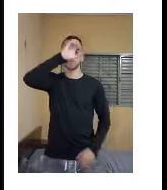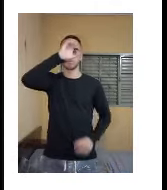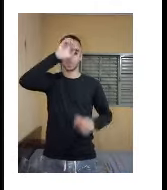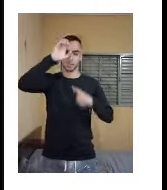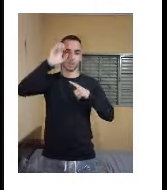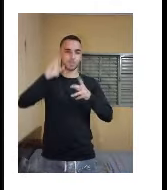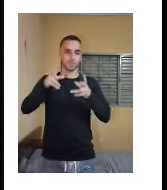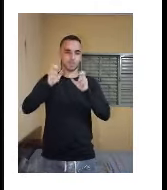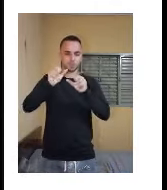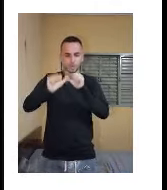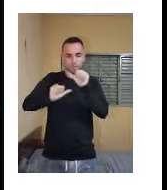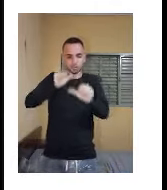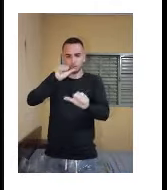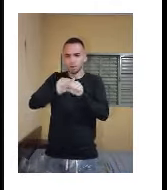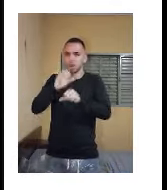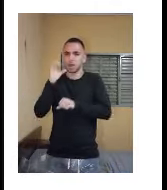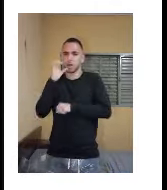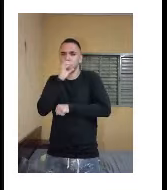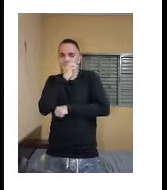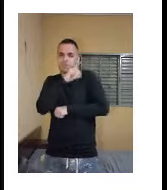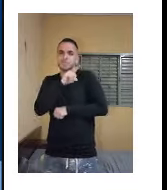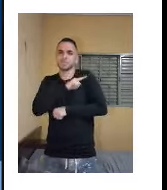essa mudança significativa.